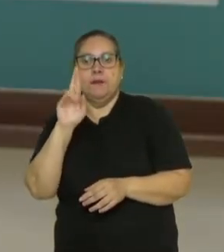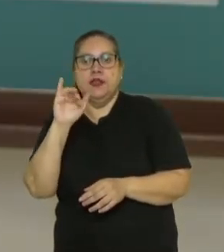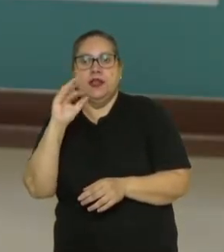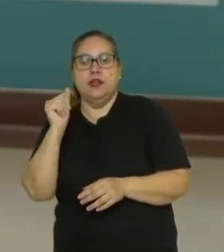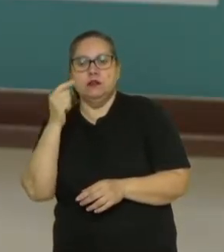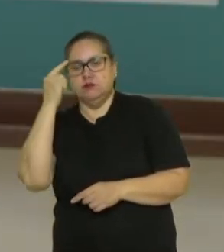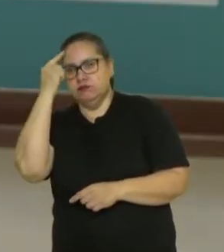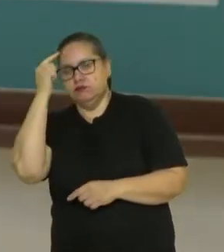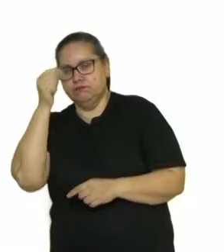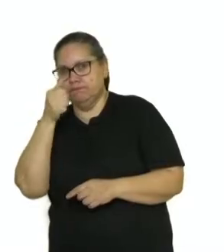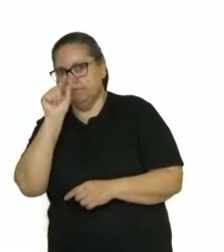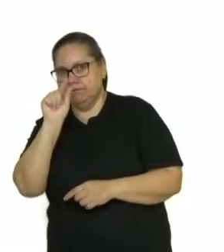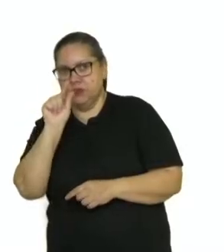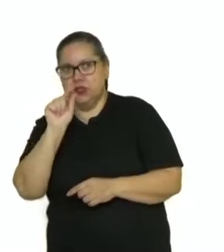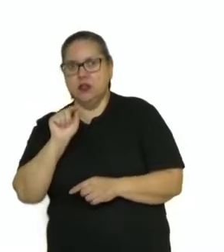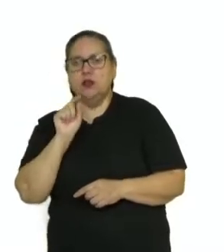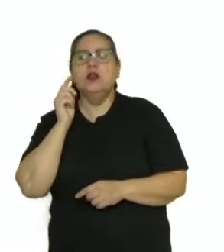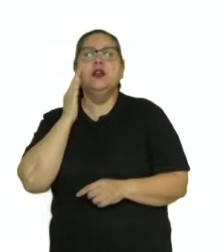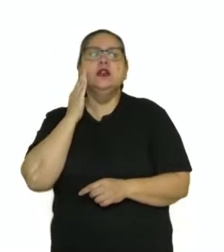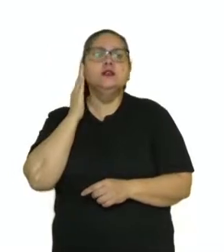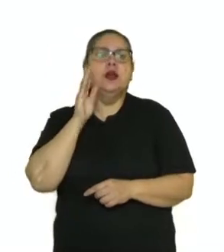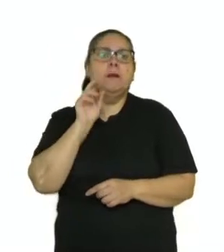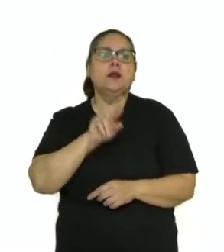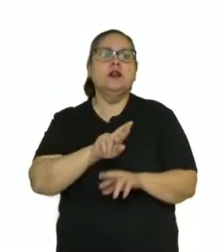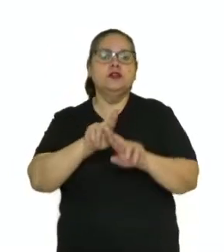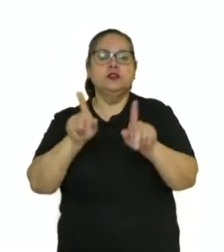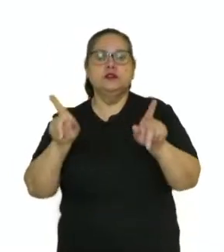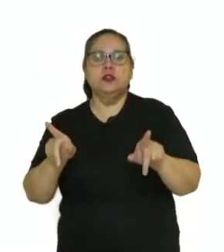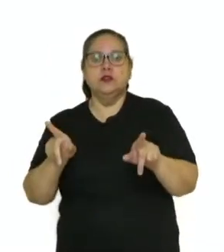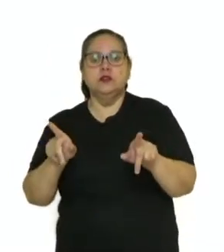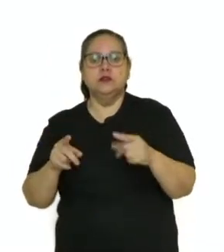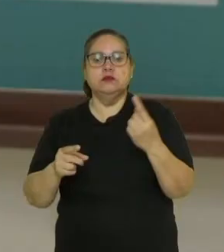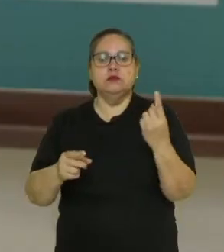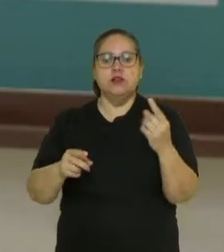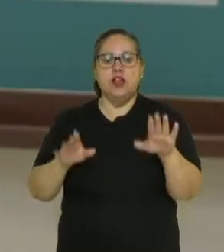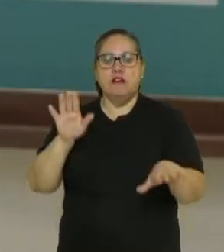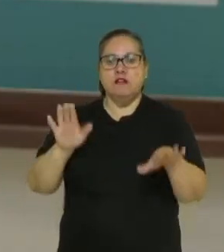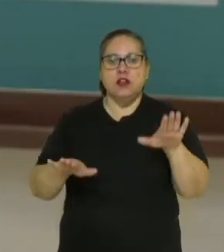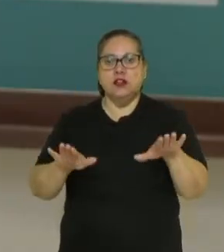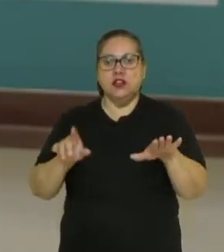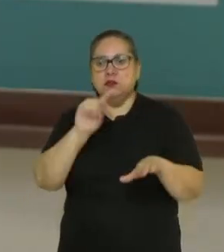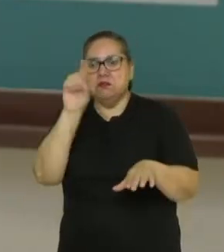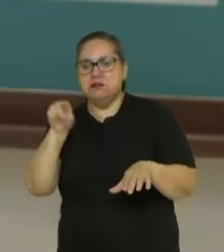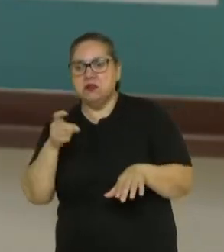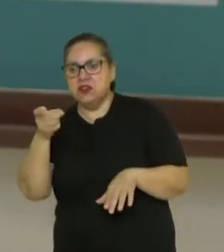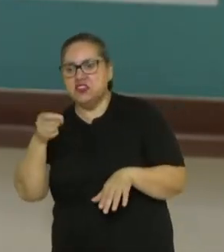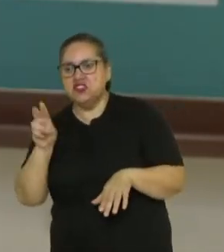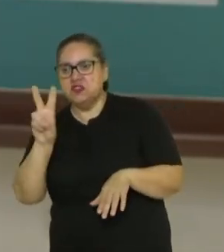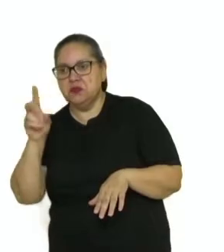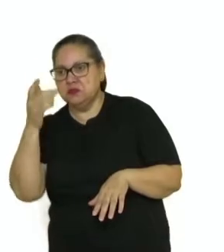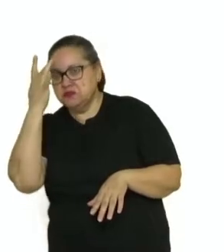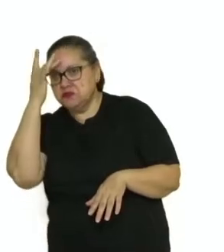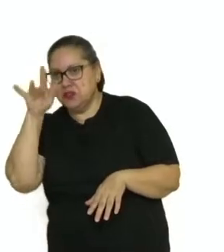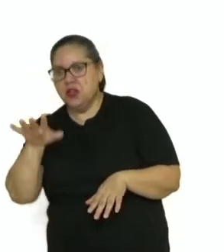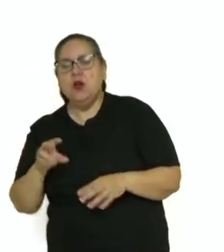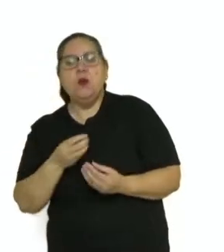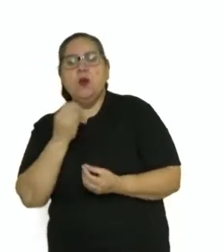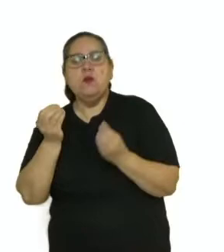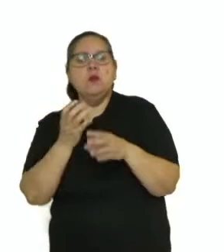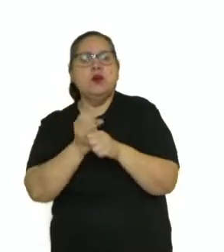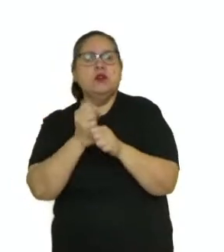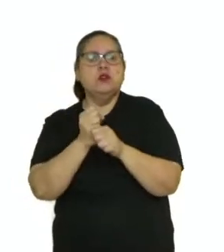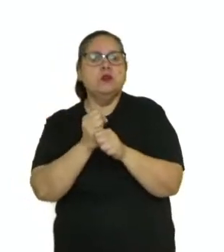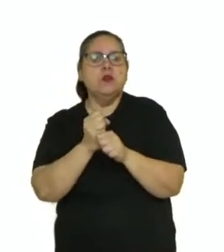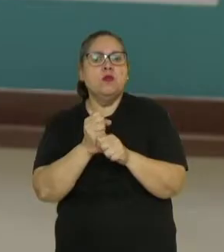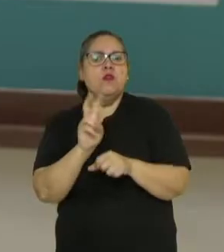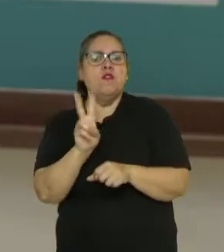Mas vamos pensar um pouquinho. Você sabe a diferença entre variável e incógnita? Como calculamos o